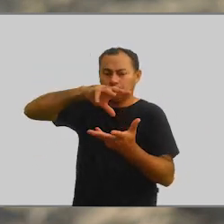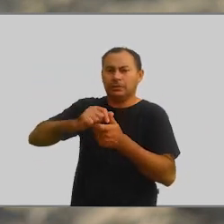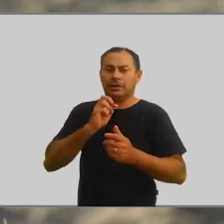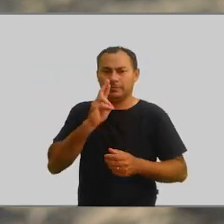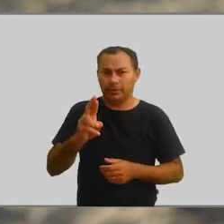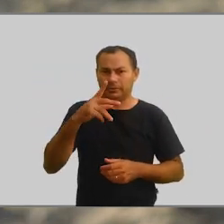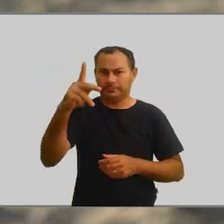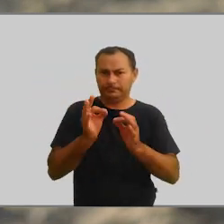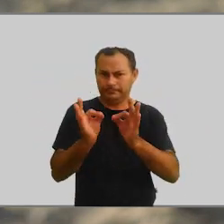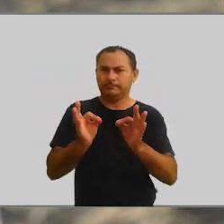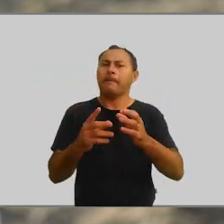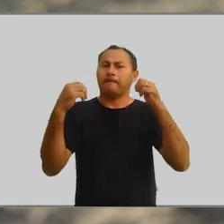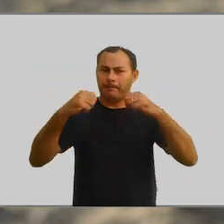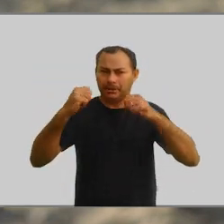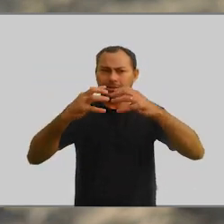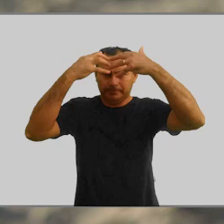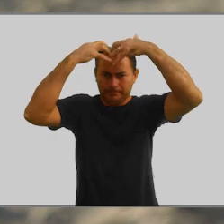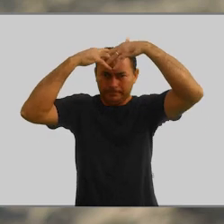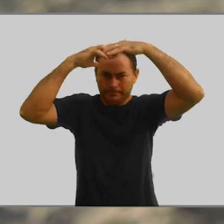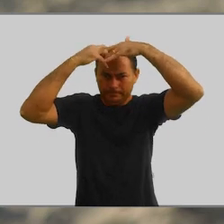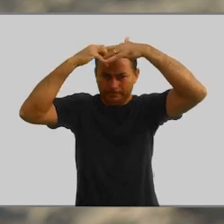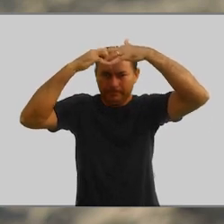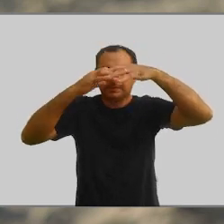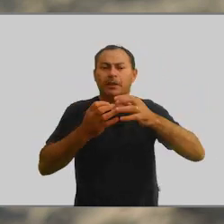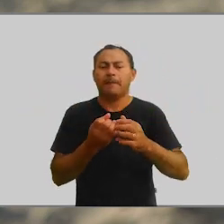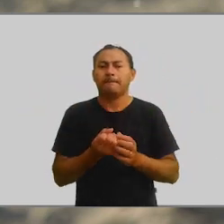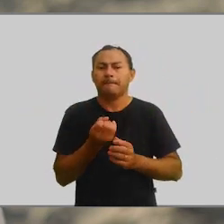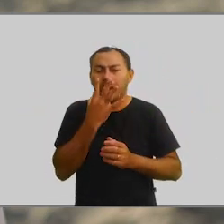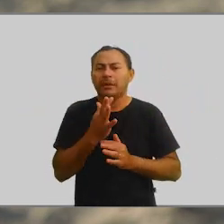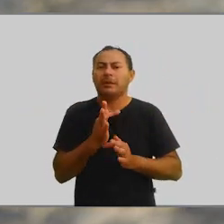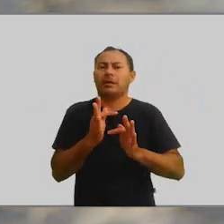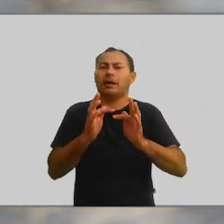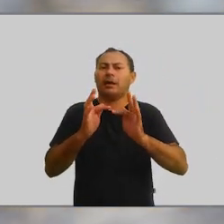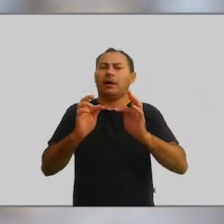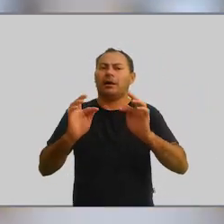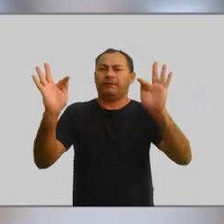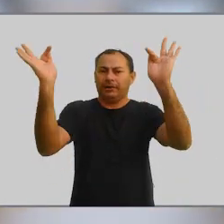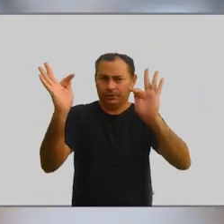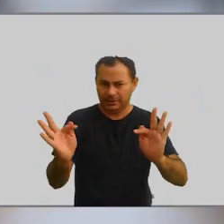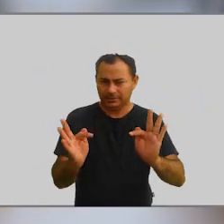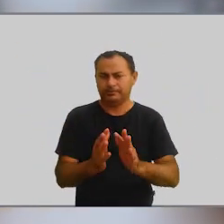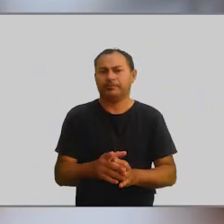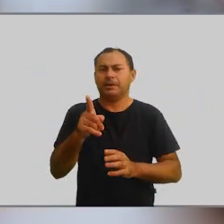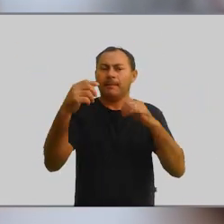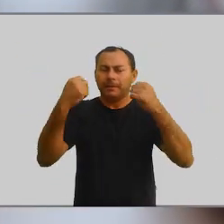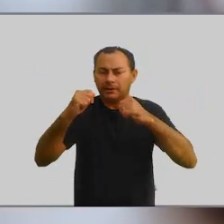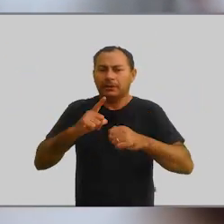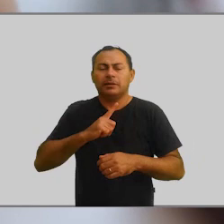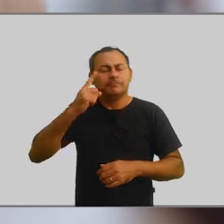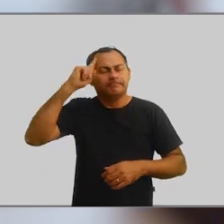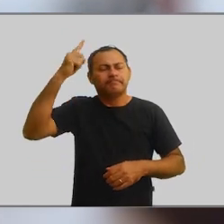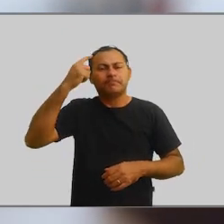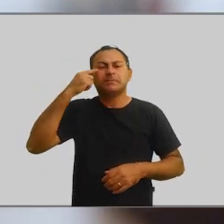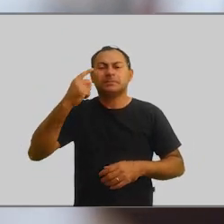sua solução, então precisa refletir sobre estas bem-aventuranças e você precisa tomar